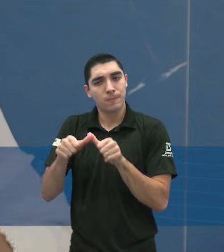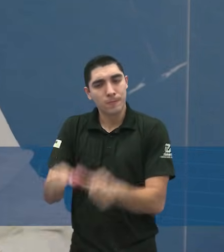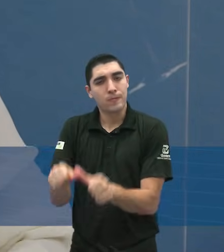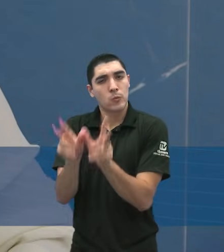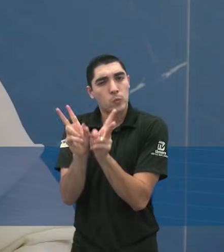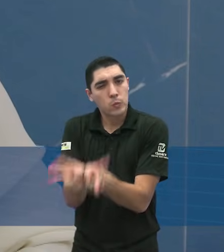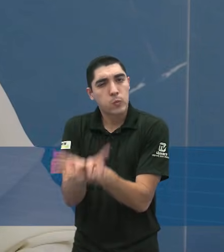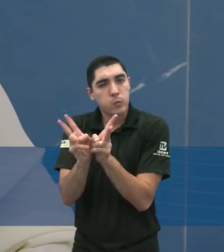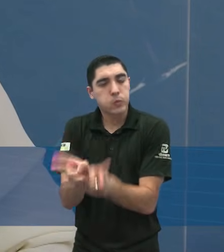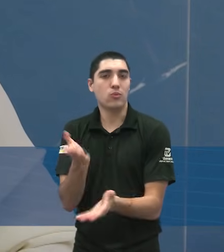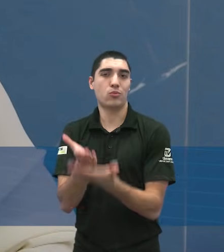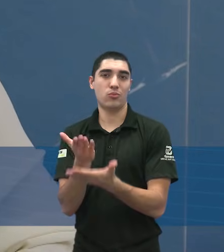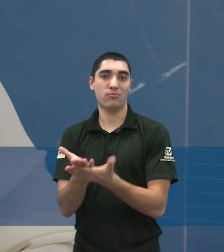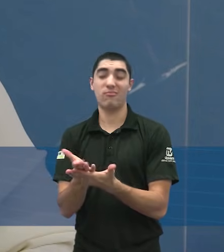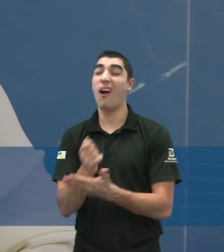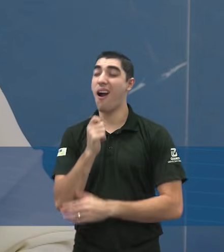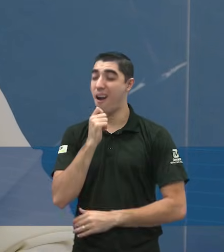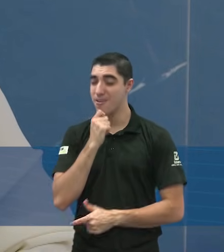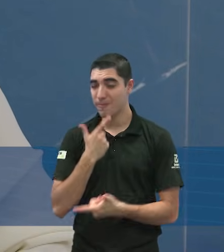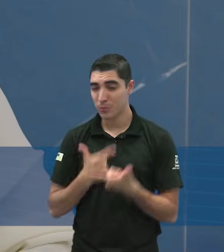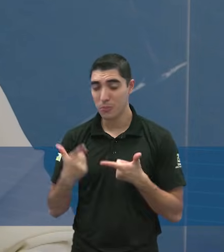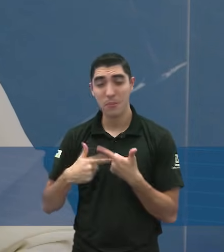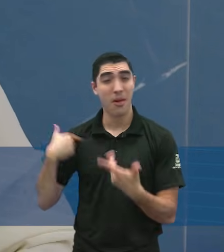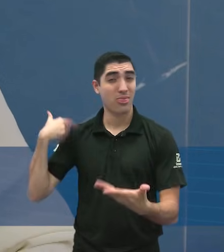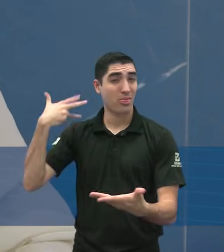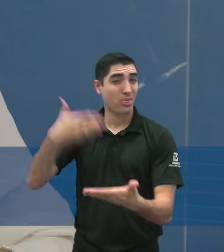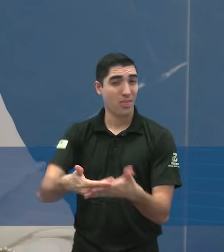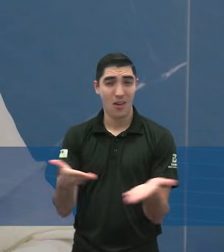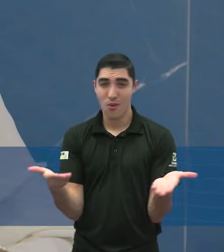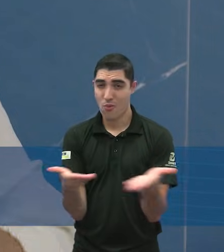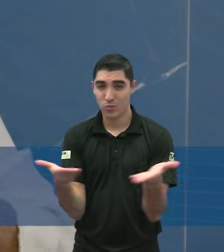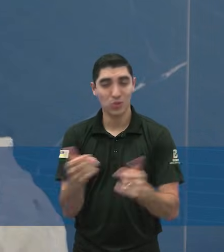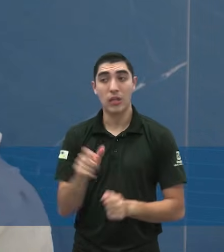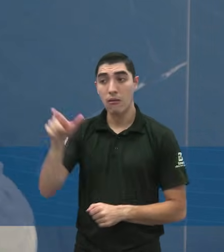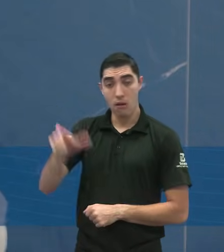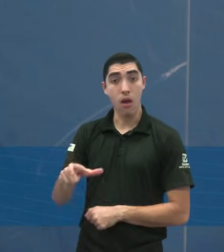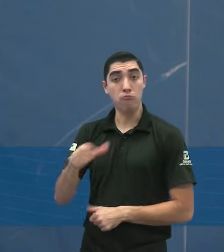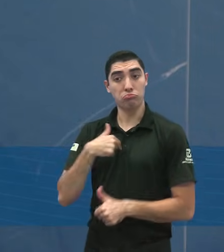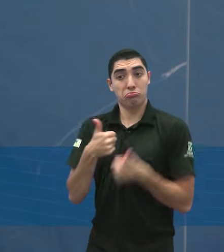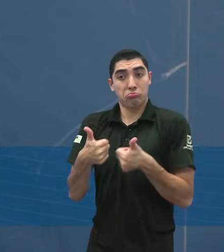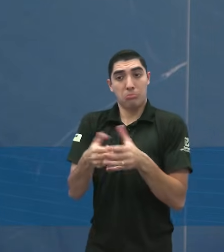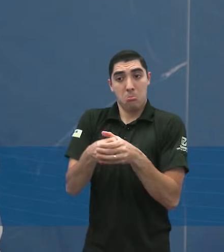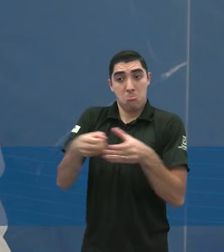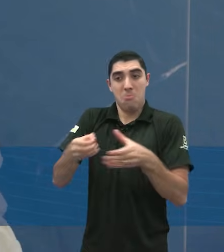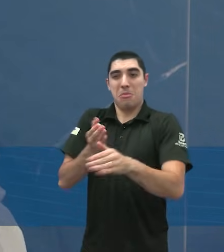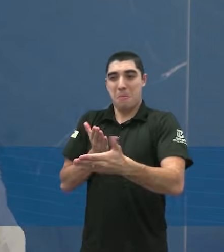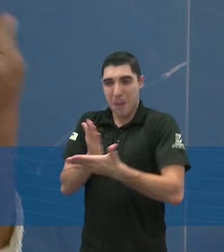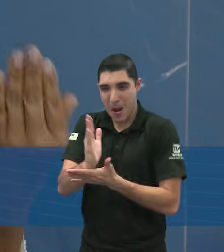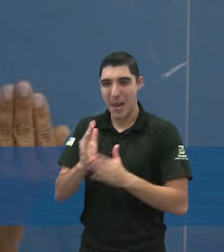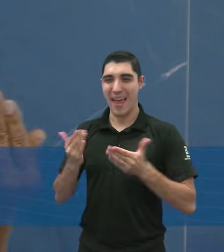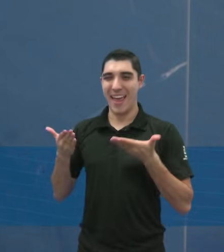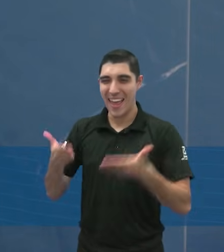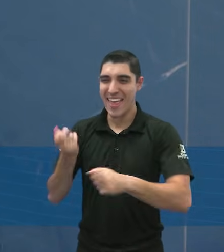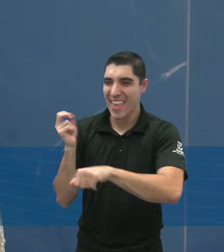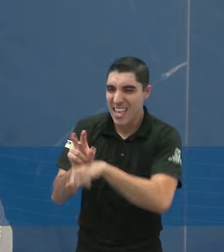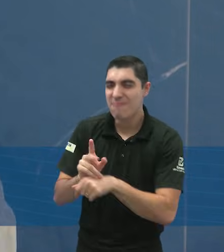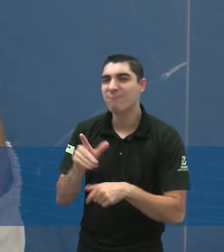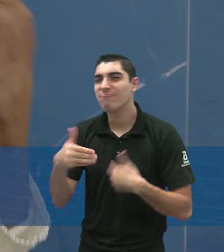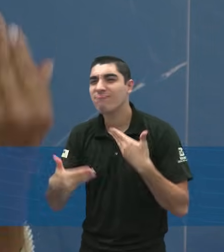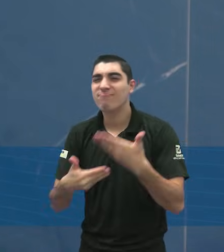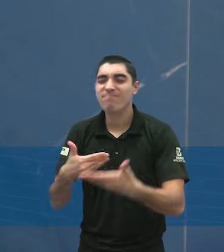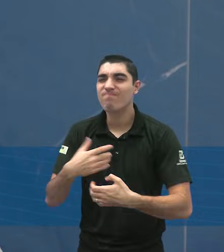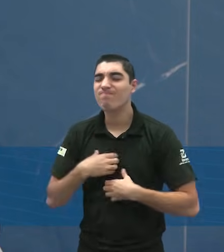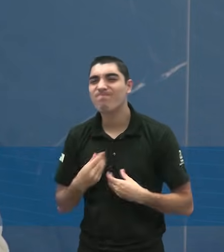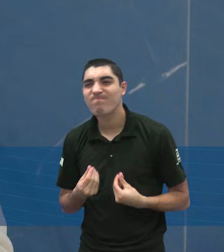Até hoje, a questão da permanência estudantil é um gargalo também para os formandos, né? Porque depois acho que vai conversar também